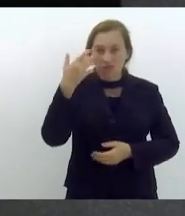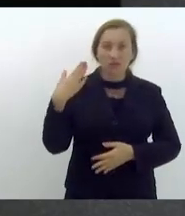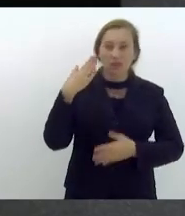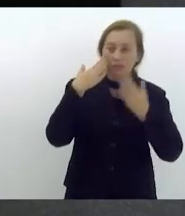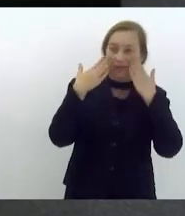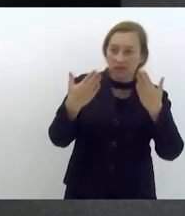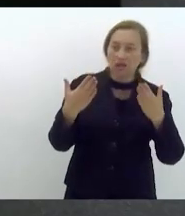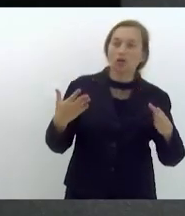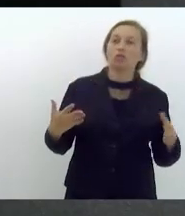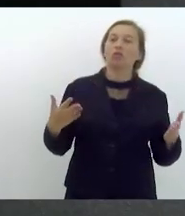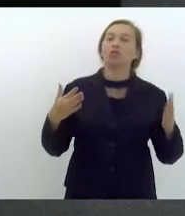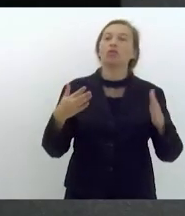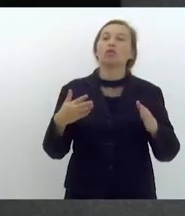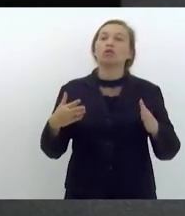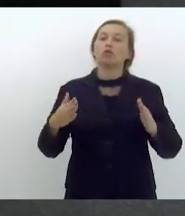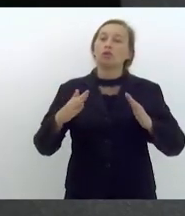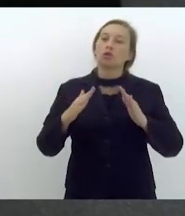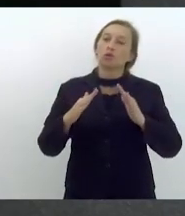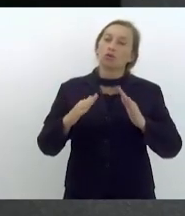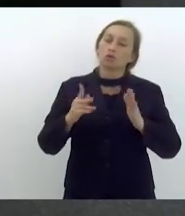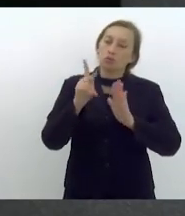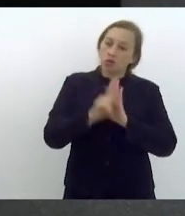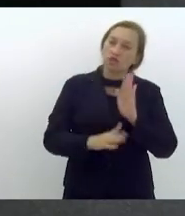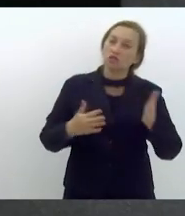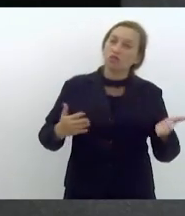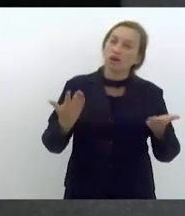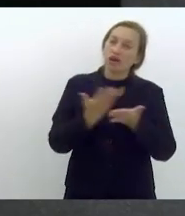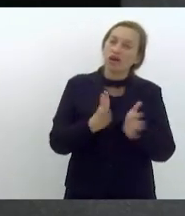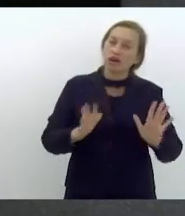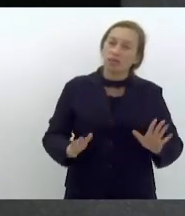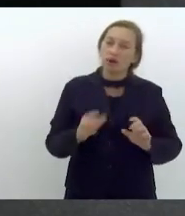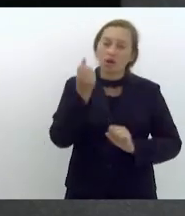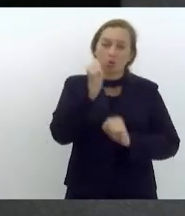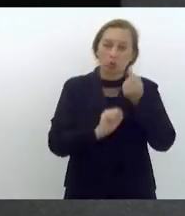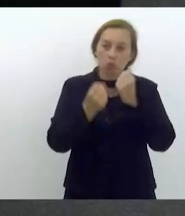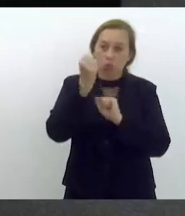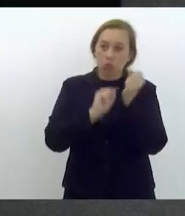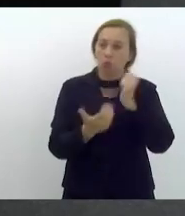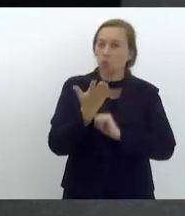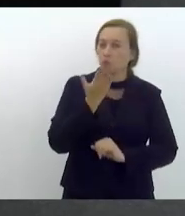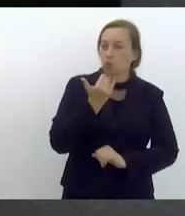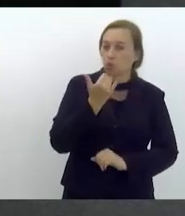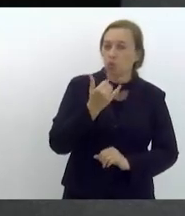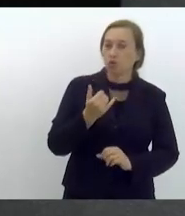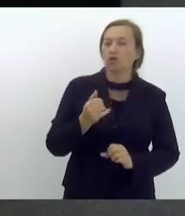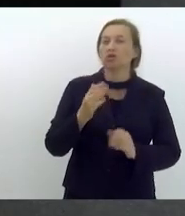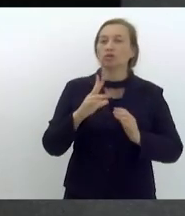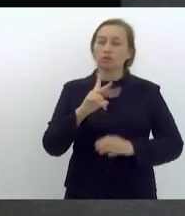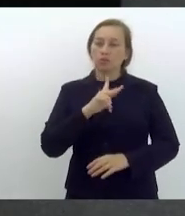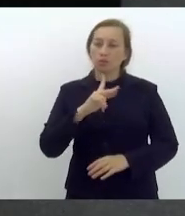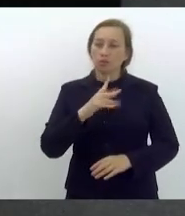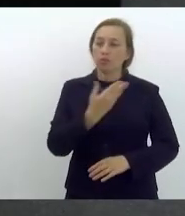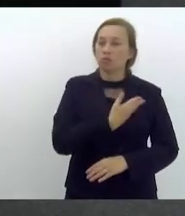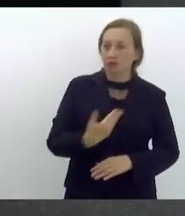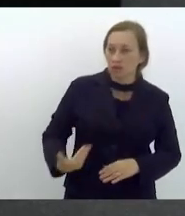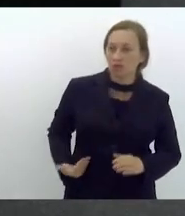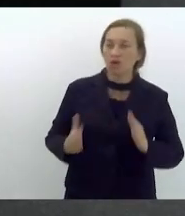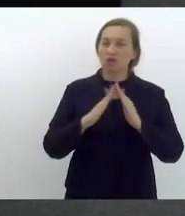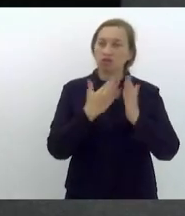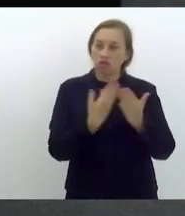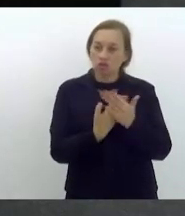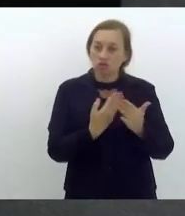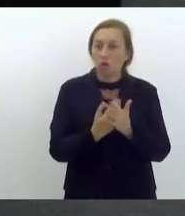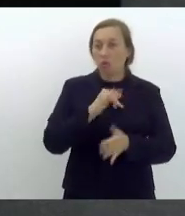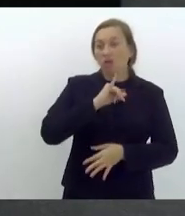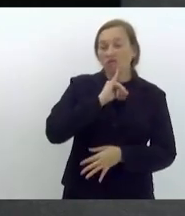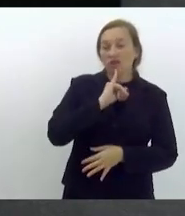apresentar um projeto para acabar com os alimentos da processado nas escolas públicas e nas escolas privadas Mas infelizmente não